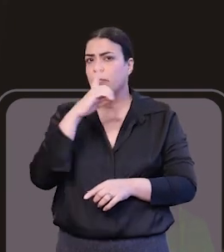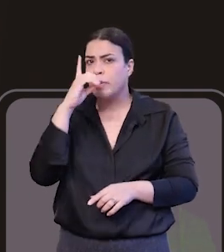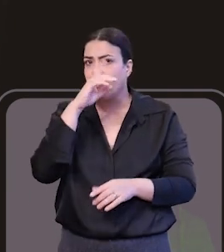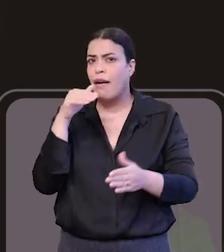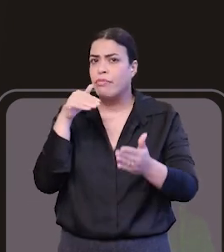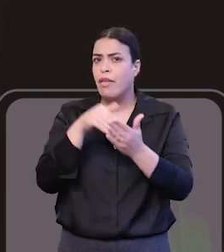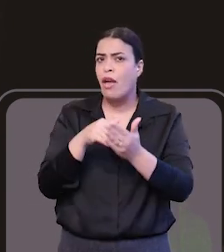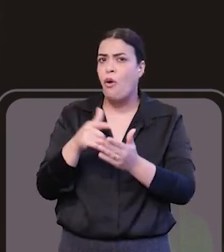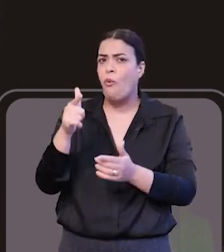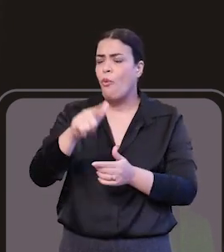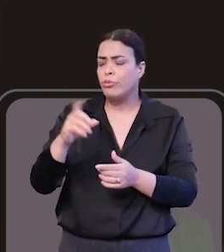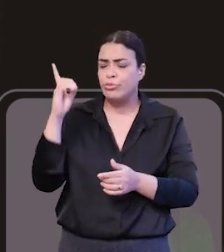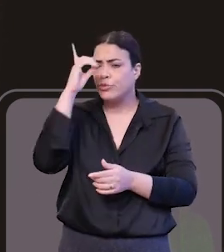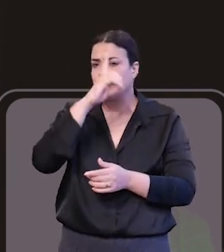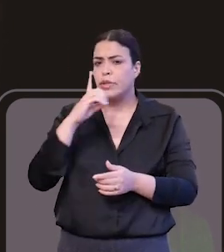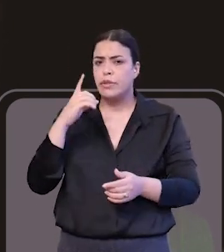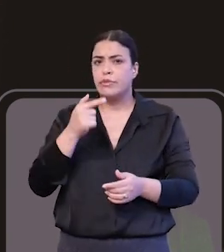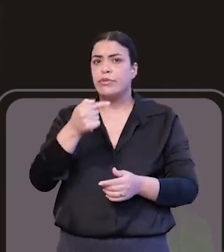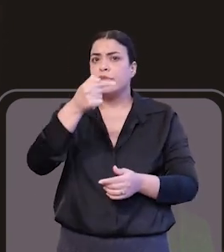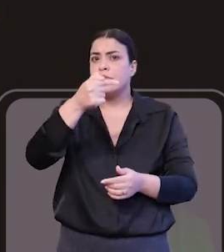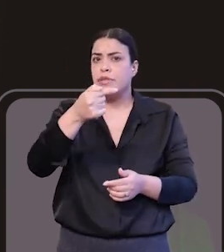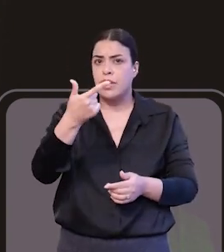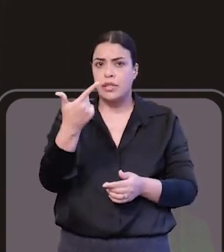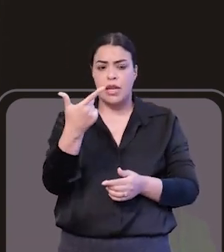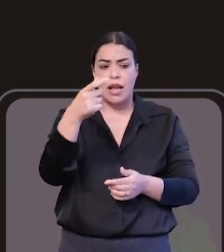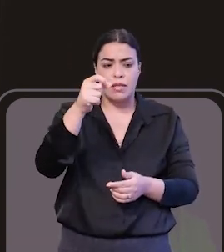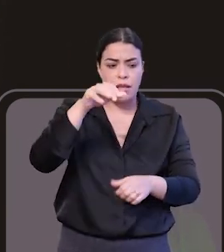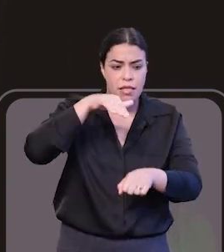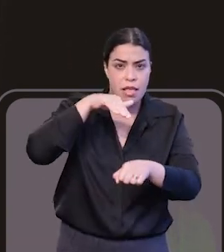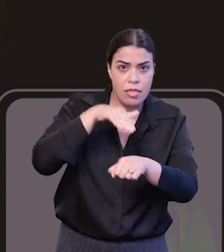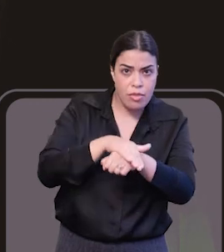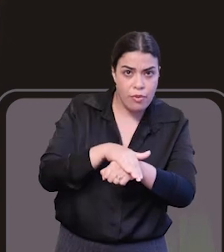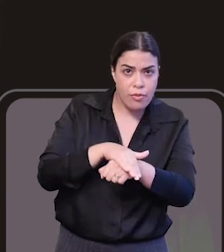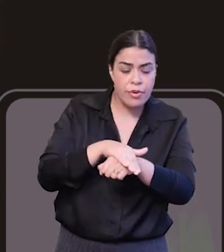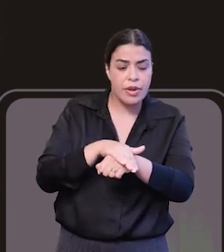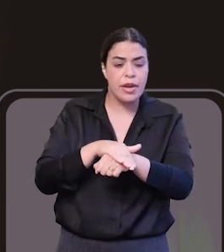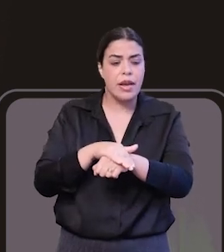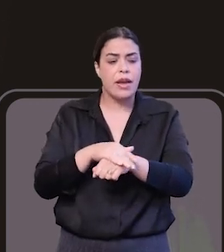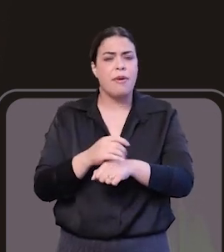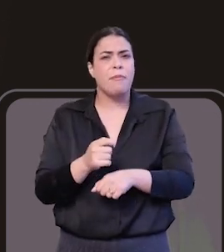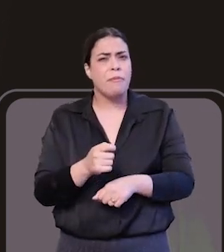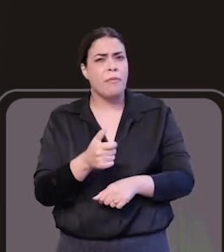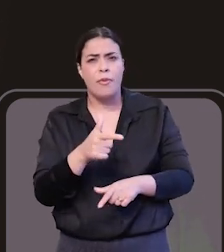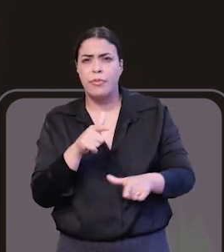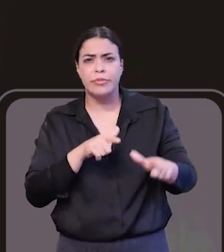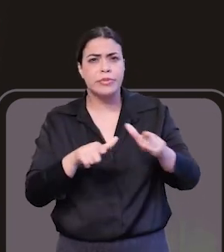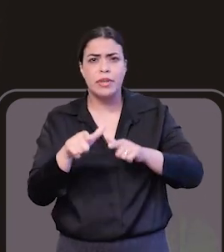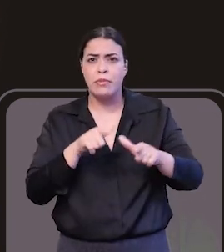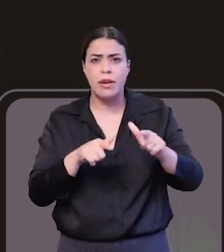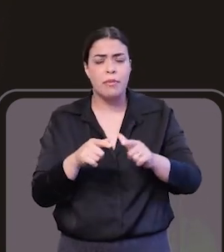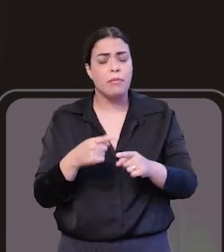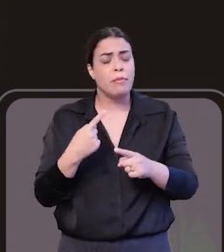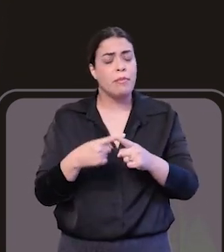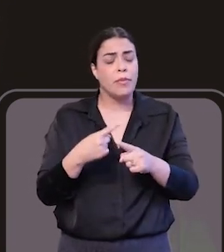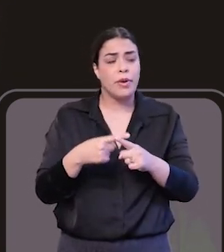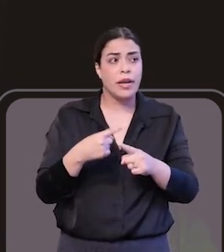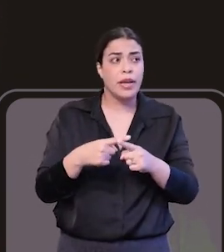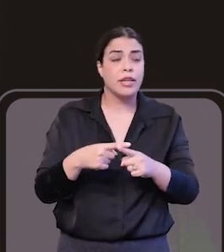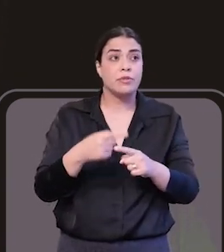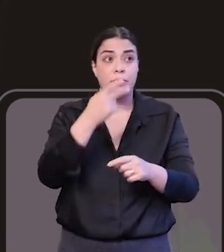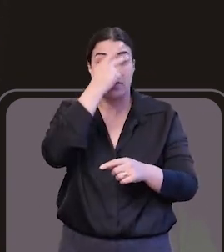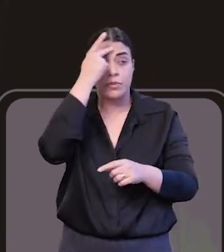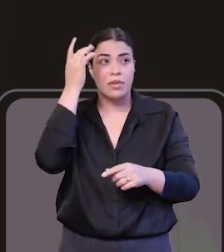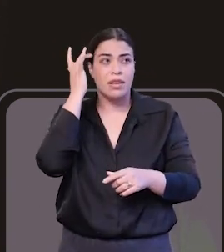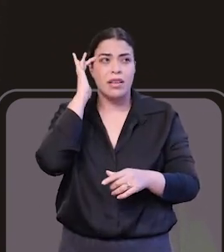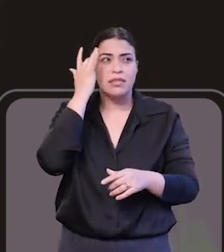às 10 entendeu e eu fiquei pouco tempo em cada serviço porque as pessoas